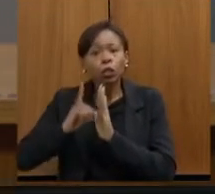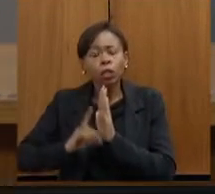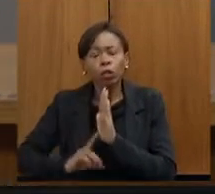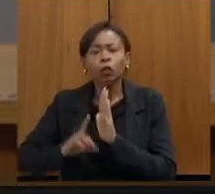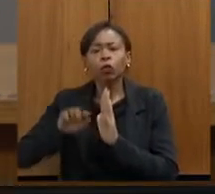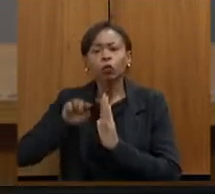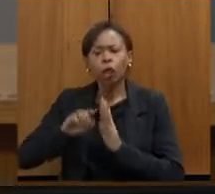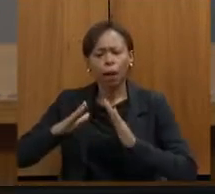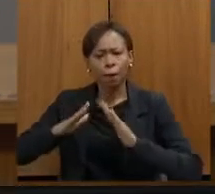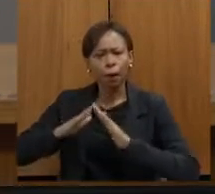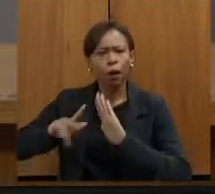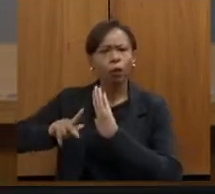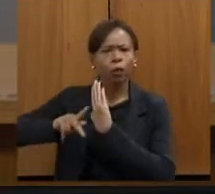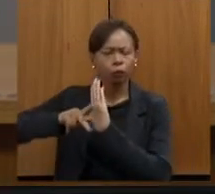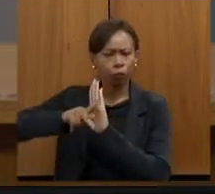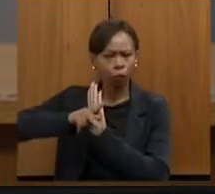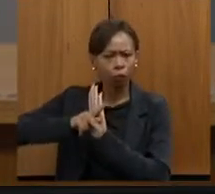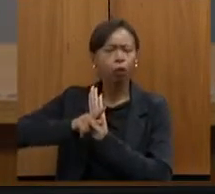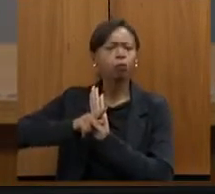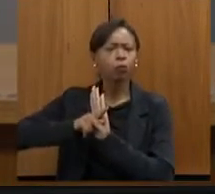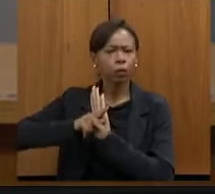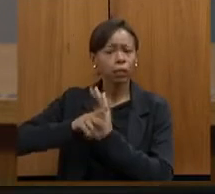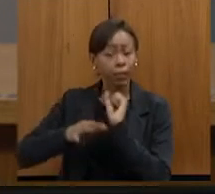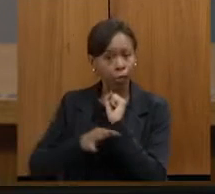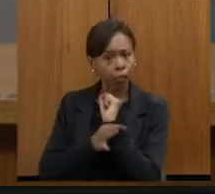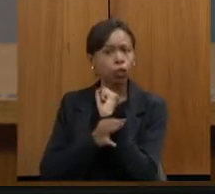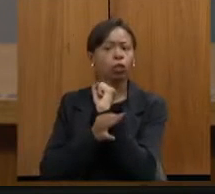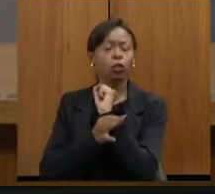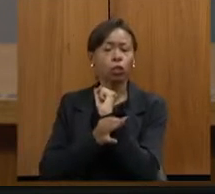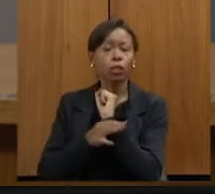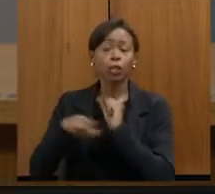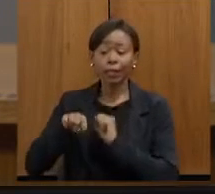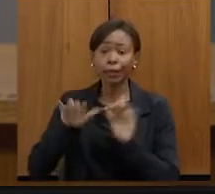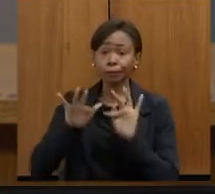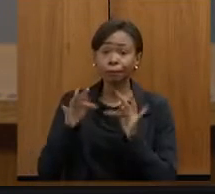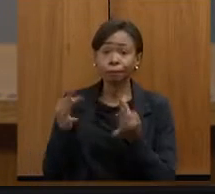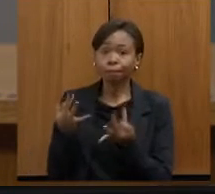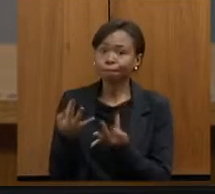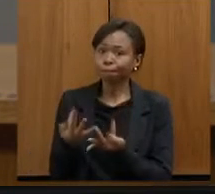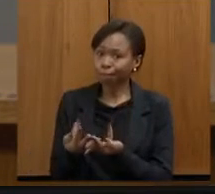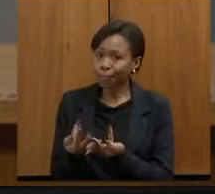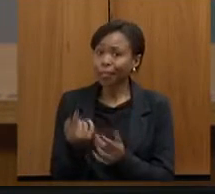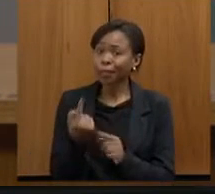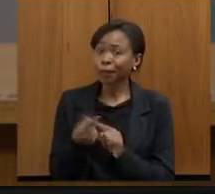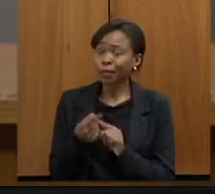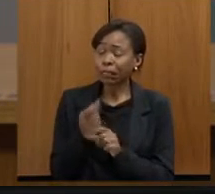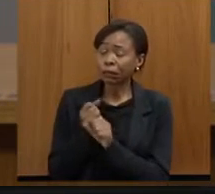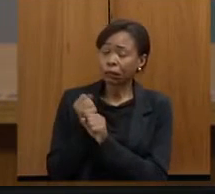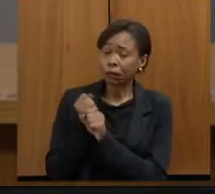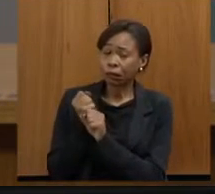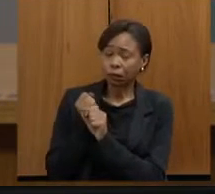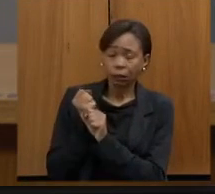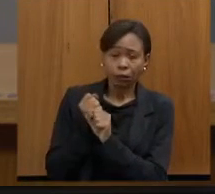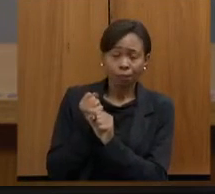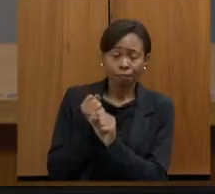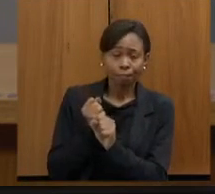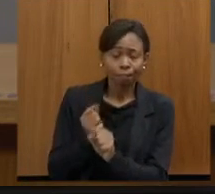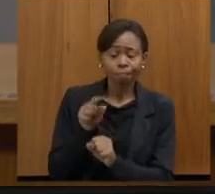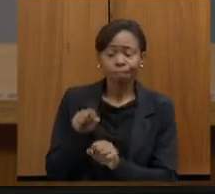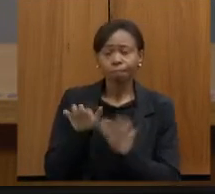garantia à moradia, trazer dignidade às famílias que estão ali, às vezes, há décadas e décadas e não conseguem